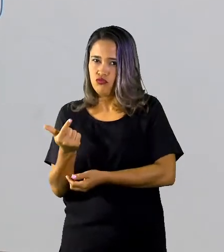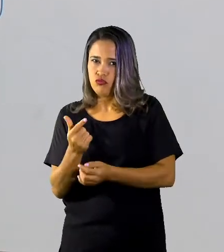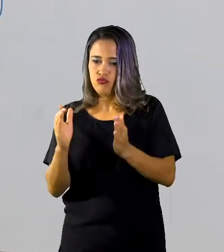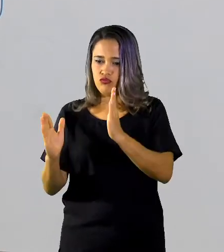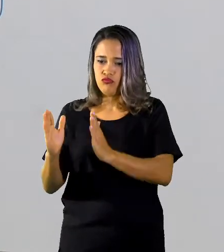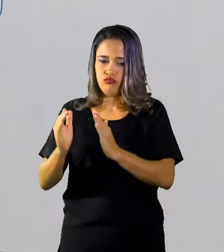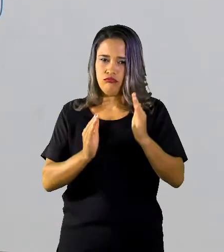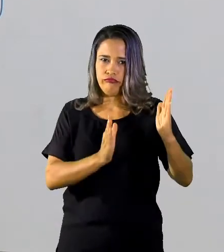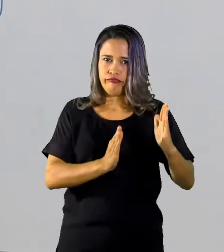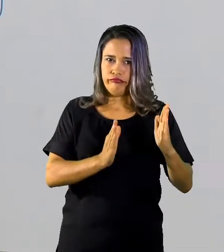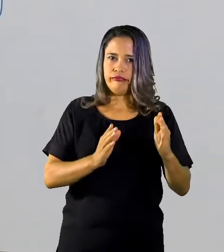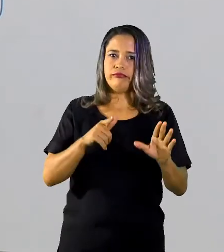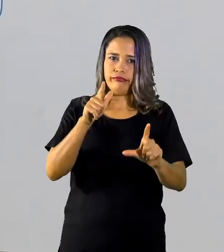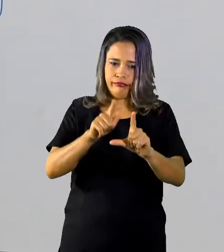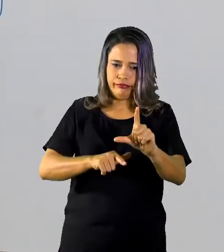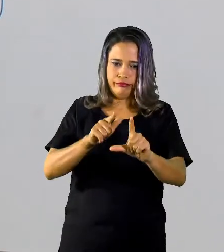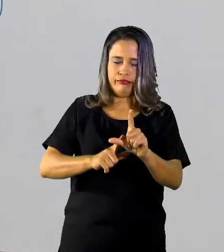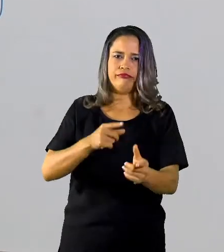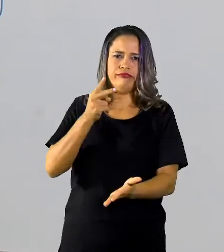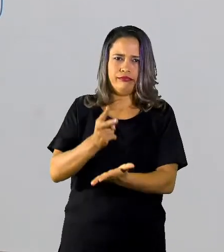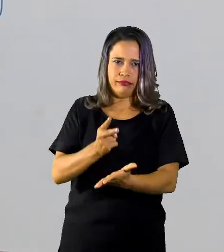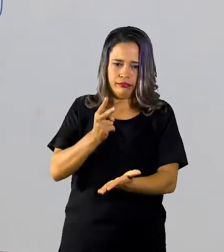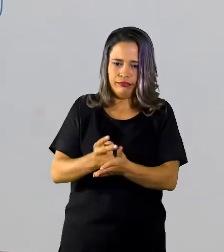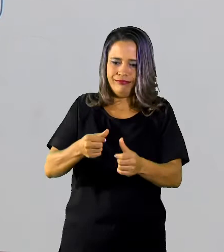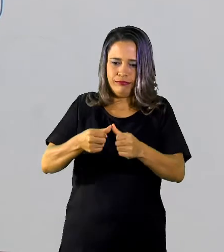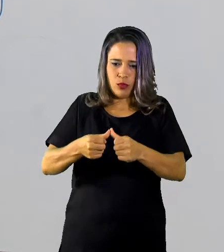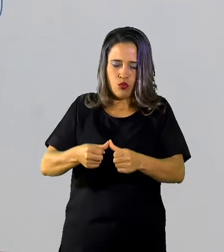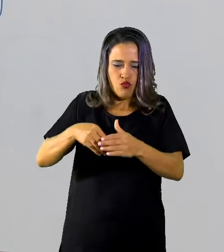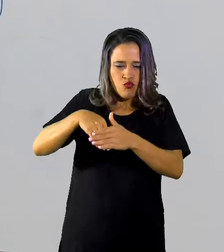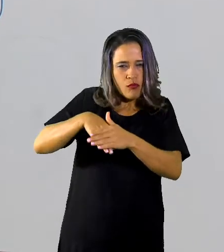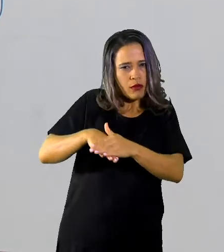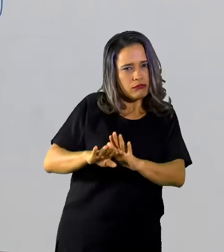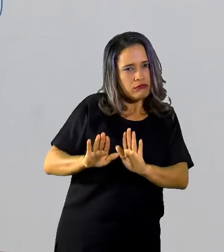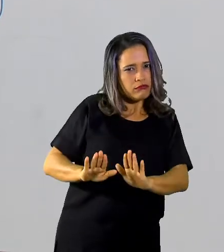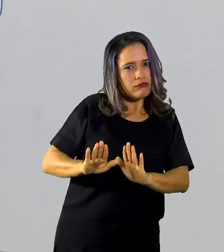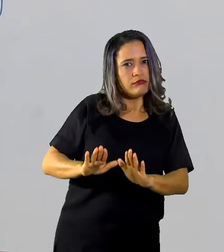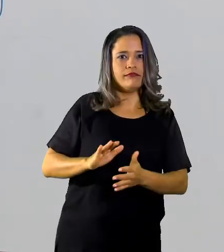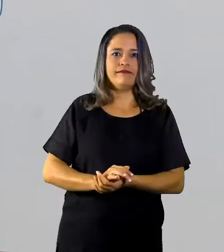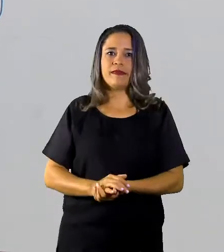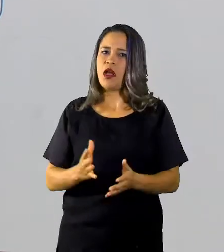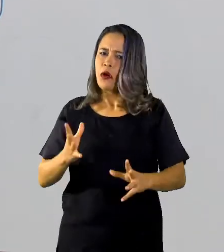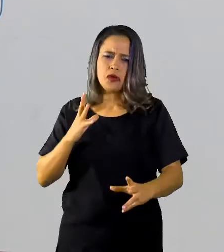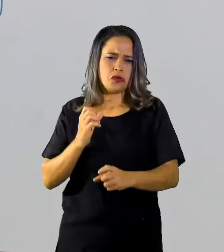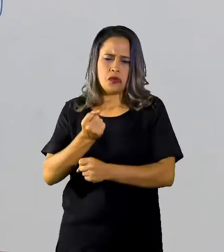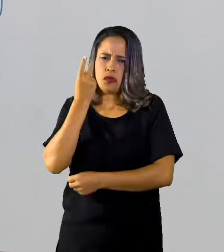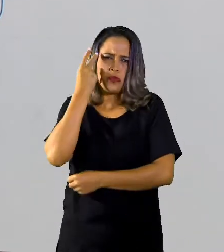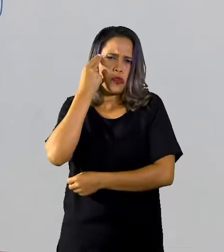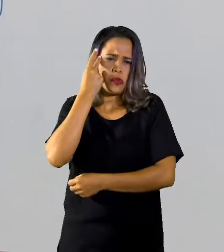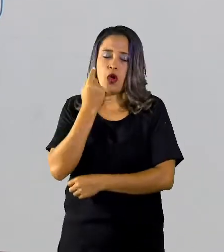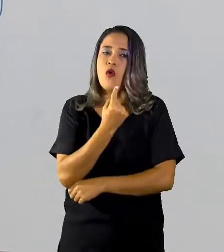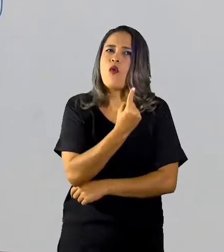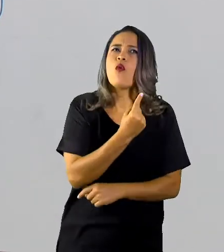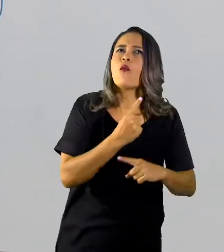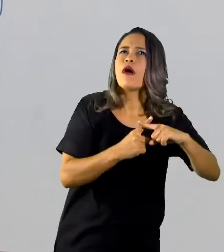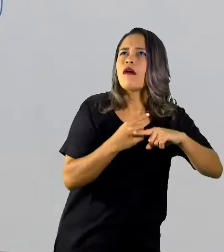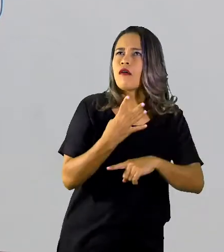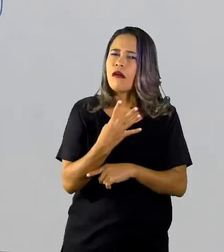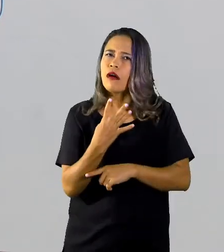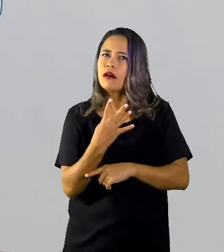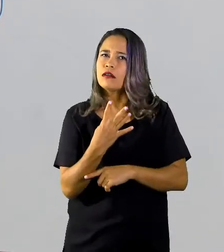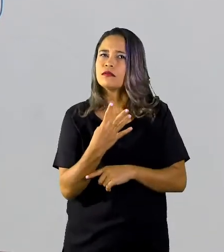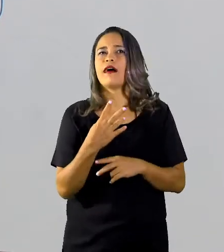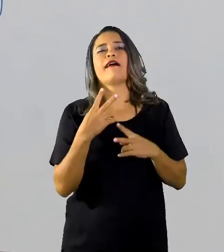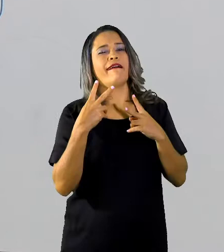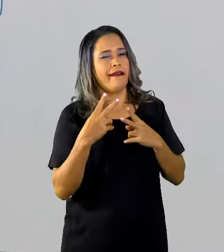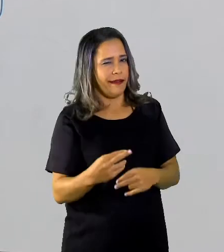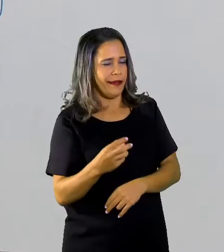mesma parte literal lá, quietinha, guardadinha no lugarzinho dela. E agora eu faço a soma normal. 1 mais 4 igual a